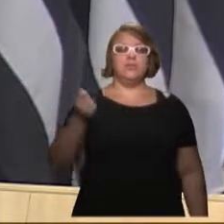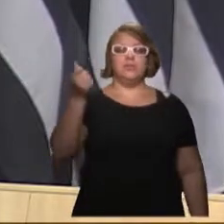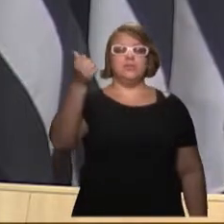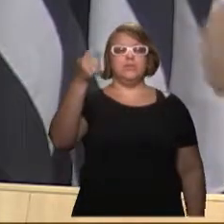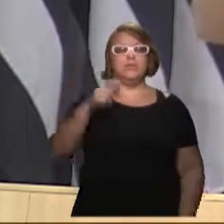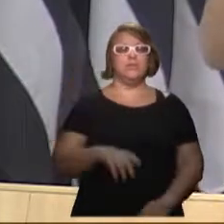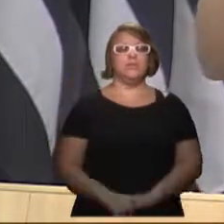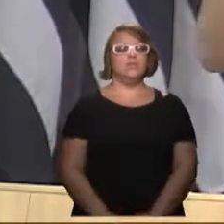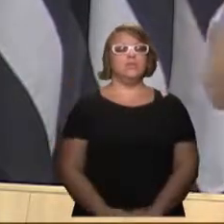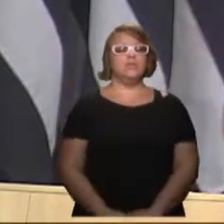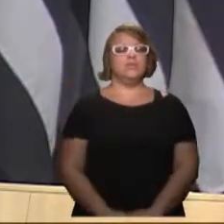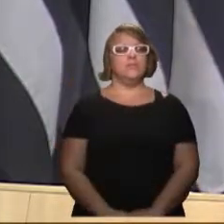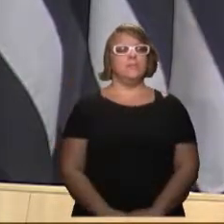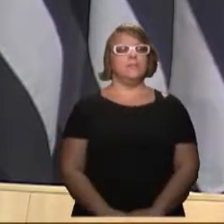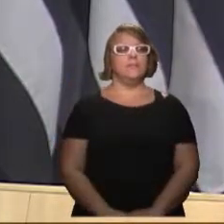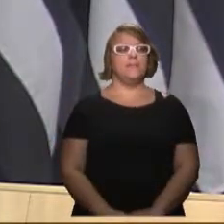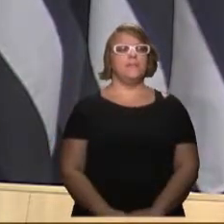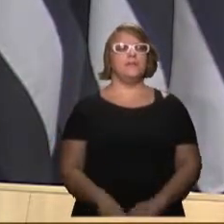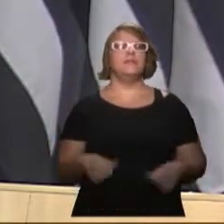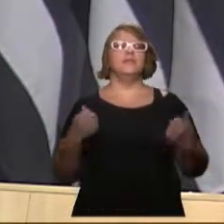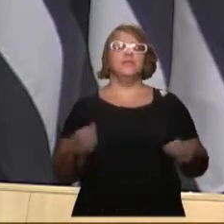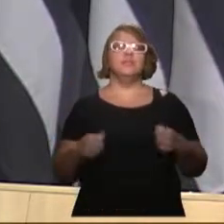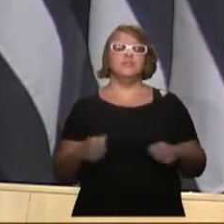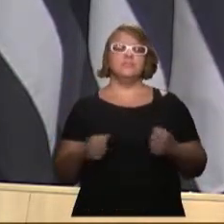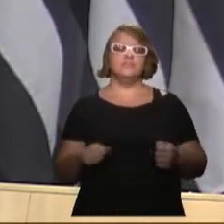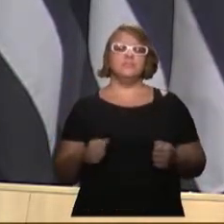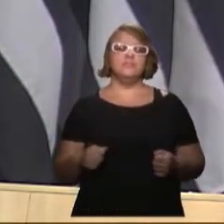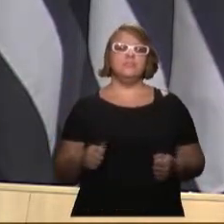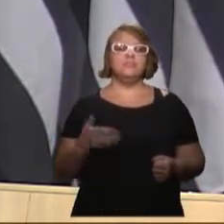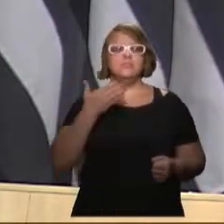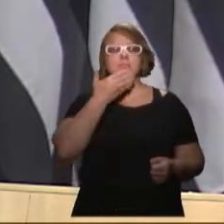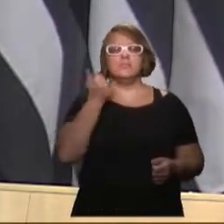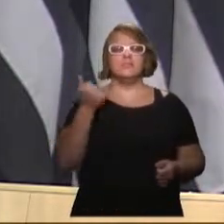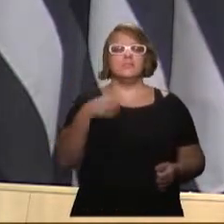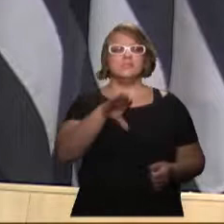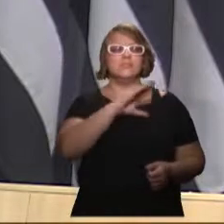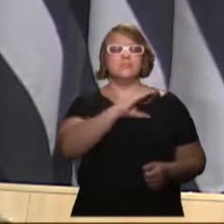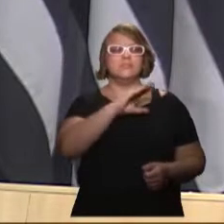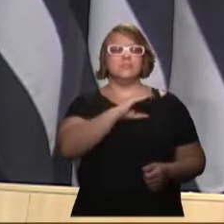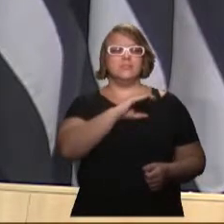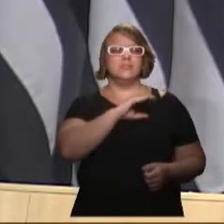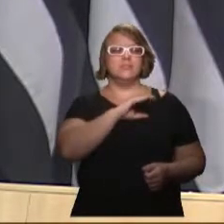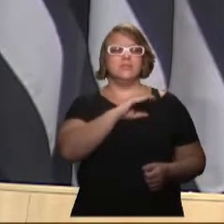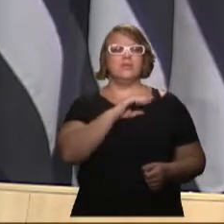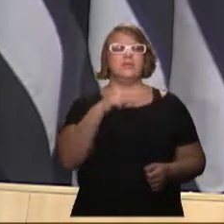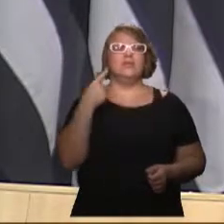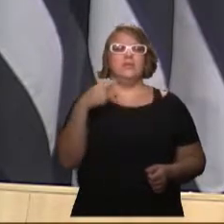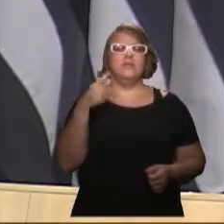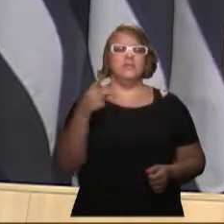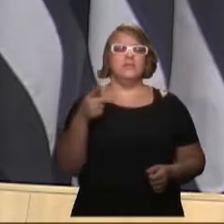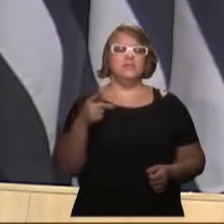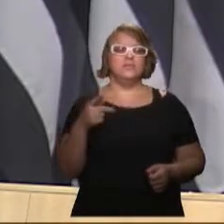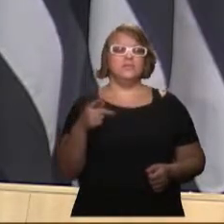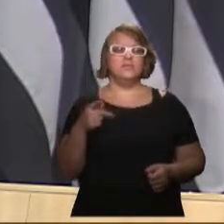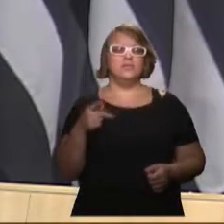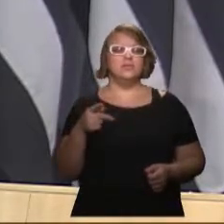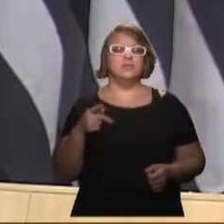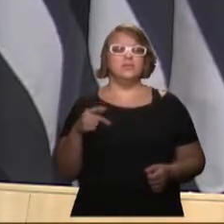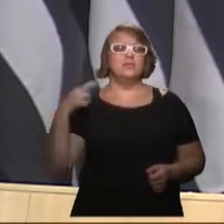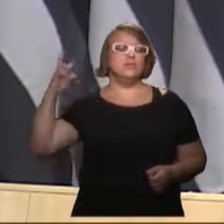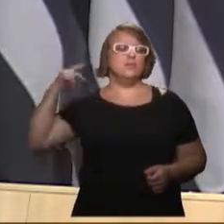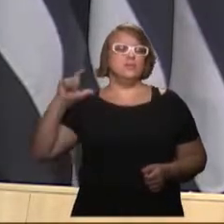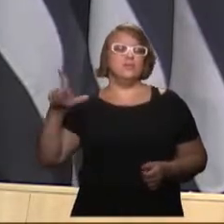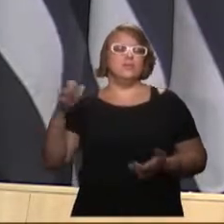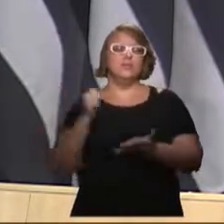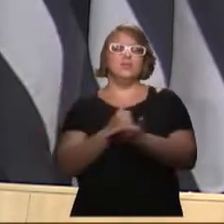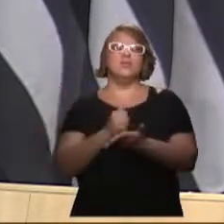vereadores, precisamos dar um norte nessa cidade. Falo isso em referência ao vereador Luizinho. Quando o vereador Luizinho sobe aqui e fala que essa